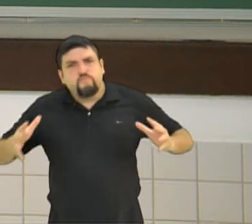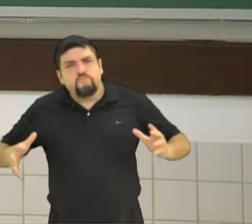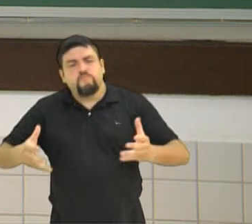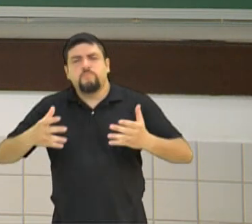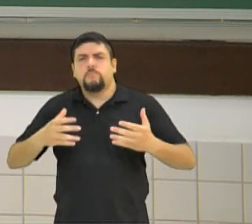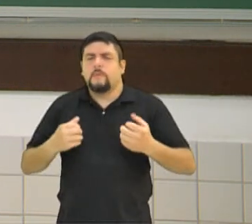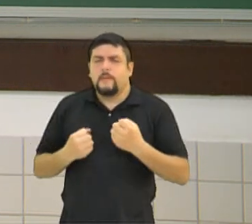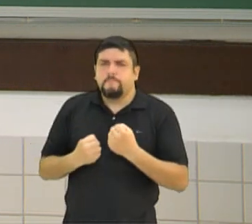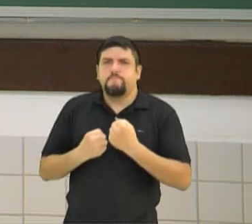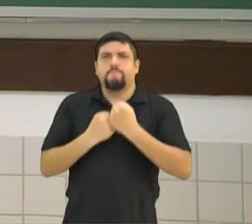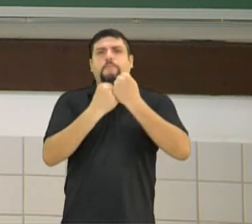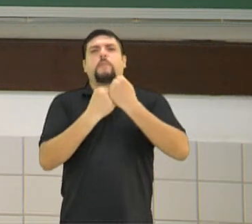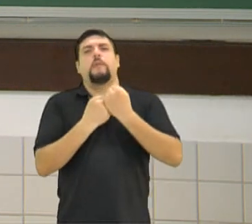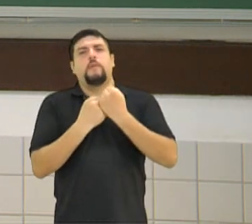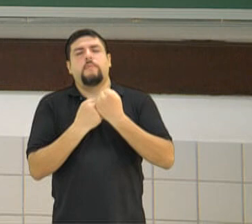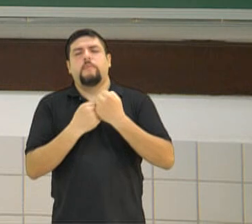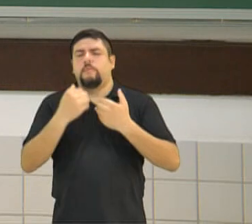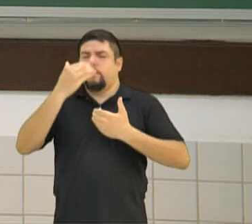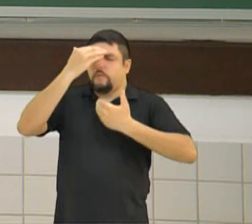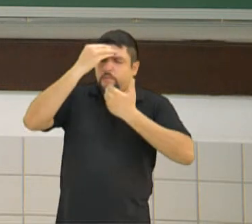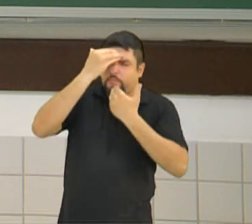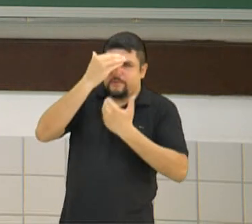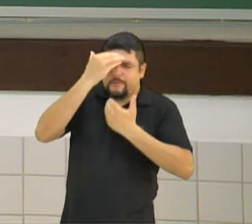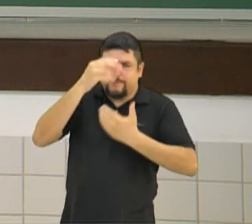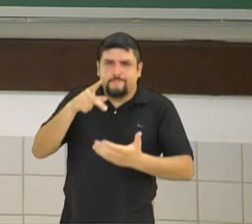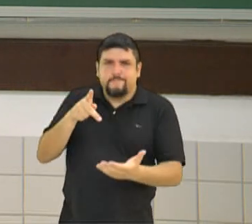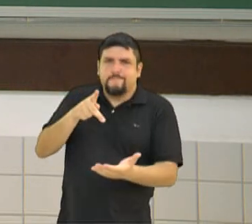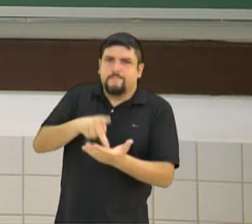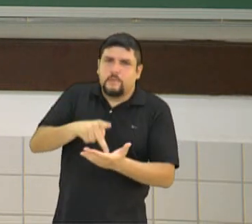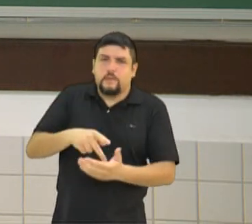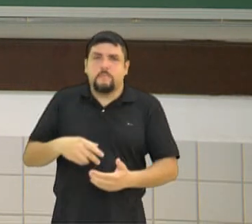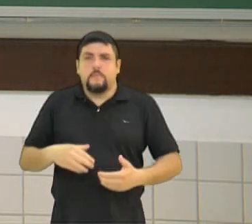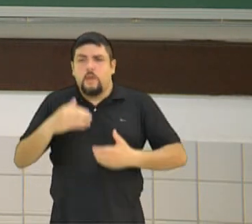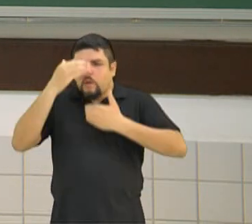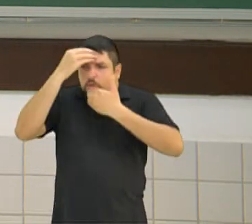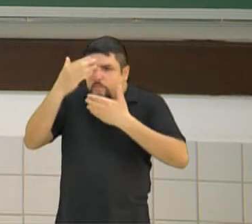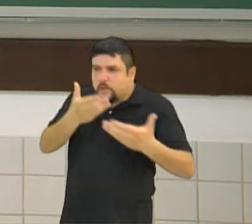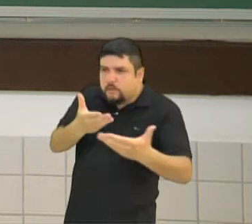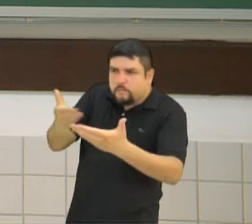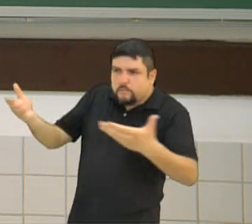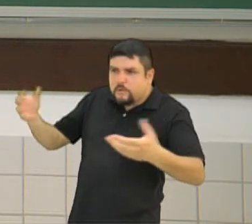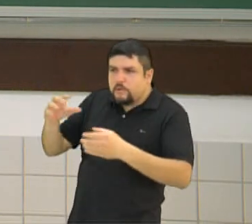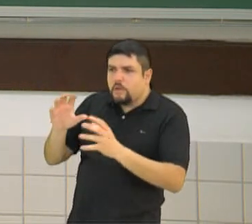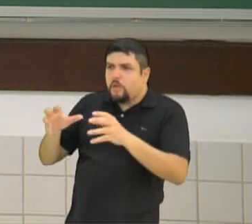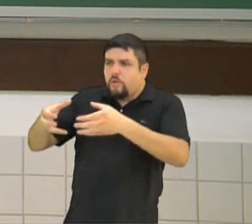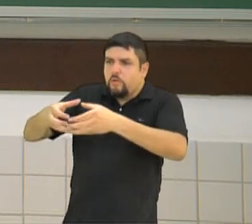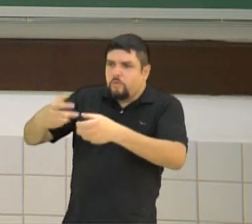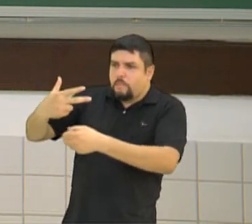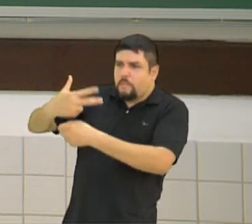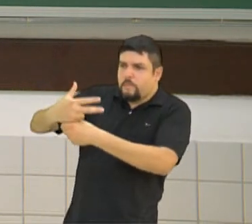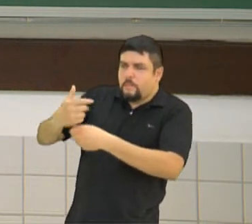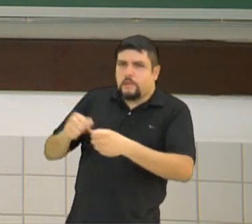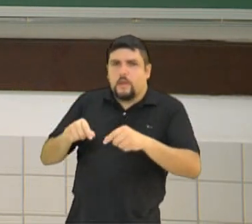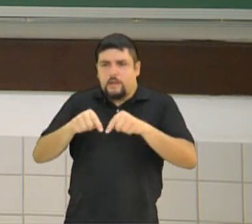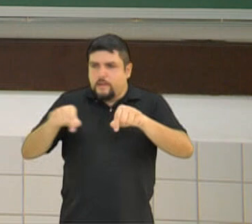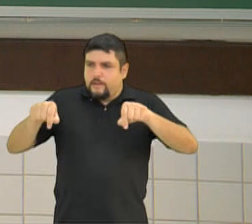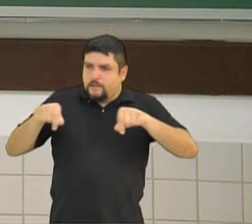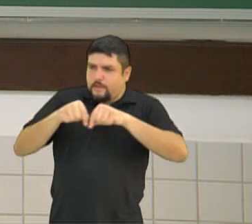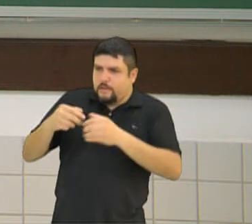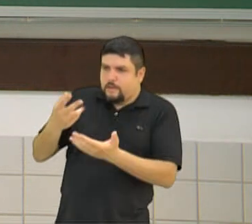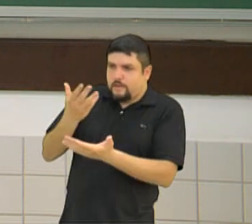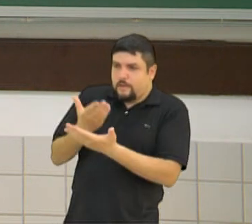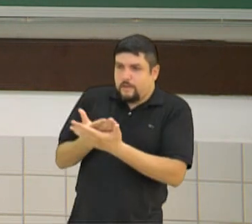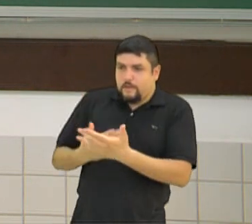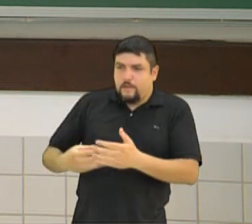apoiando, reconhecendo o nosso trabalho. Muito obrigado mesmo. Obrigado a essa equipe maravilhosa, essa produção maravilhosa aqui diretamente dos estúdios 3 do Aula